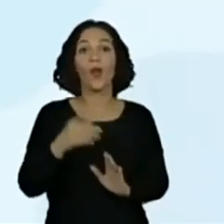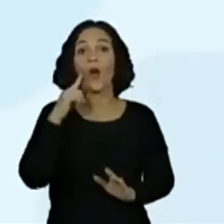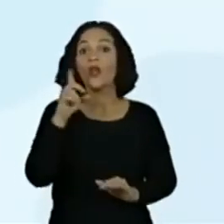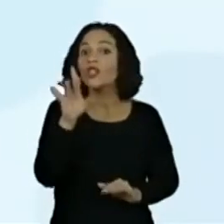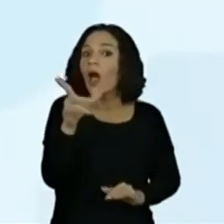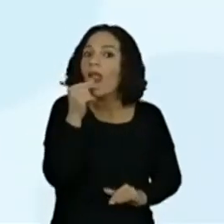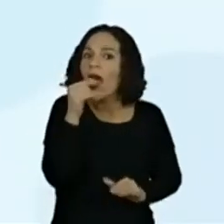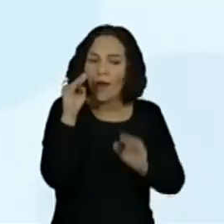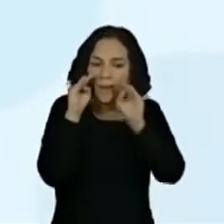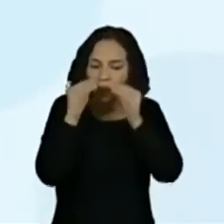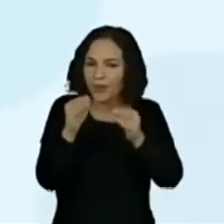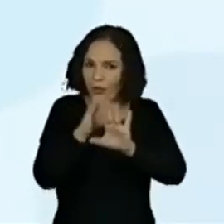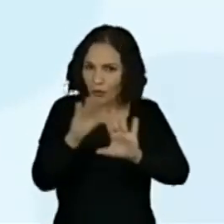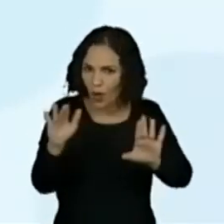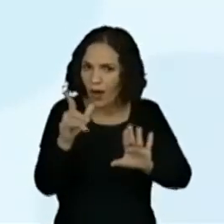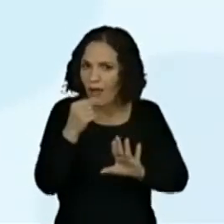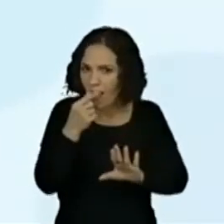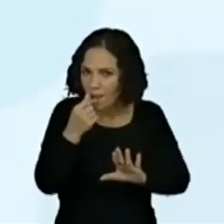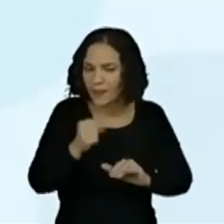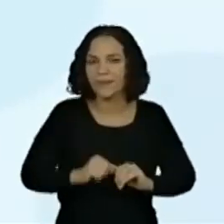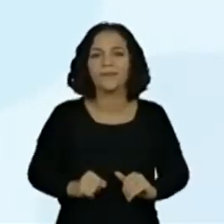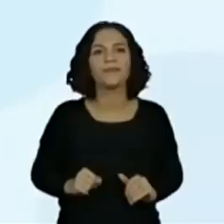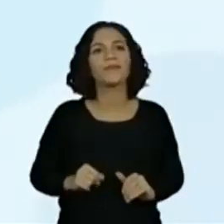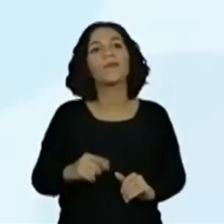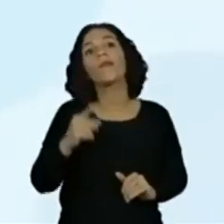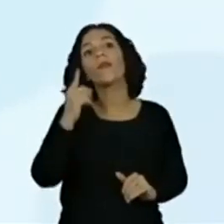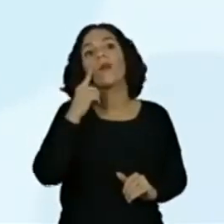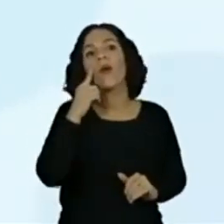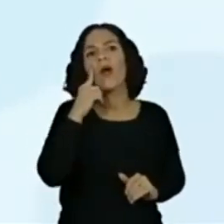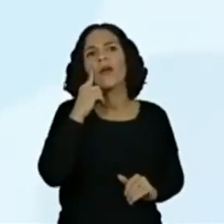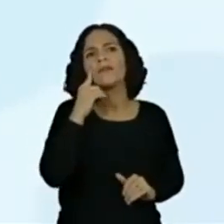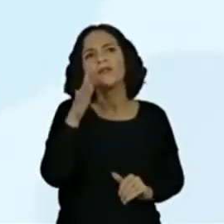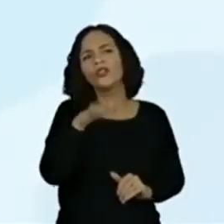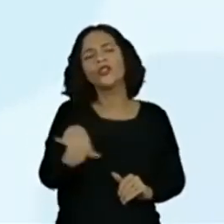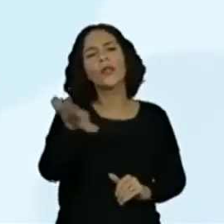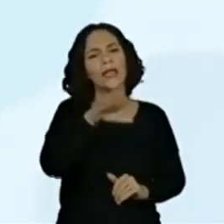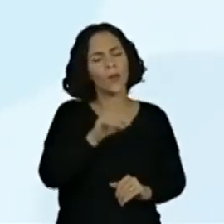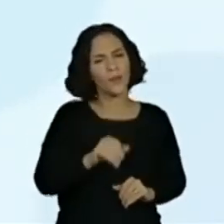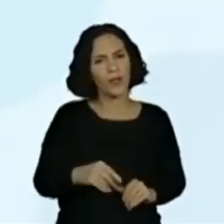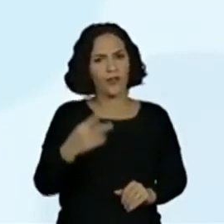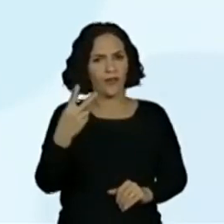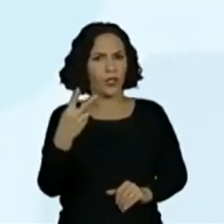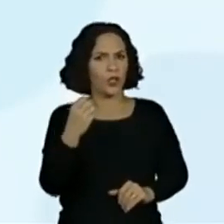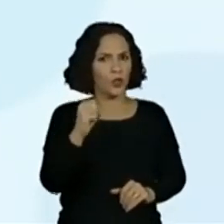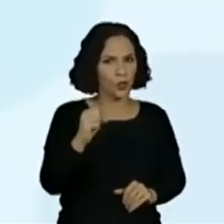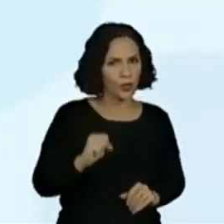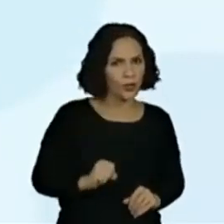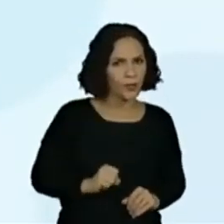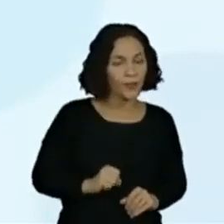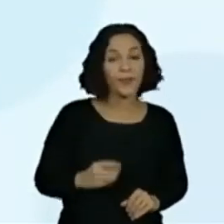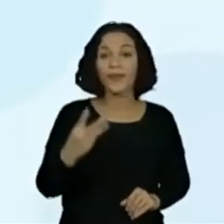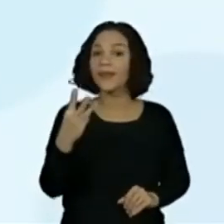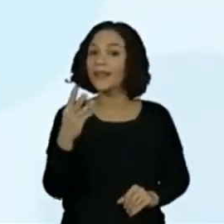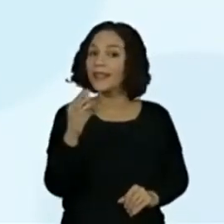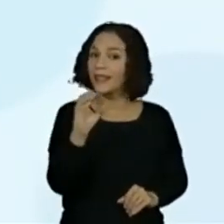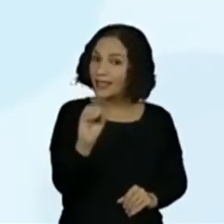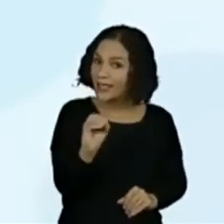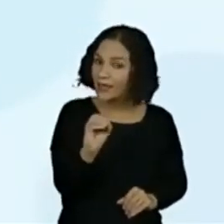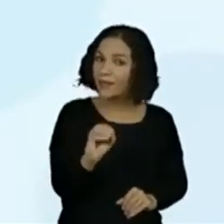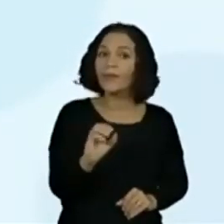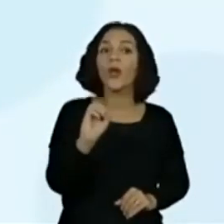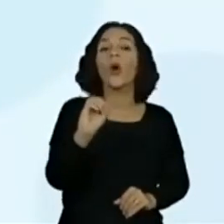lápis, olha. Nós temos aí 28 lápis, 30 lápis